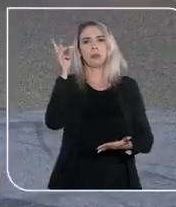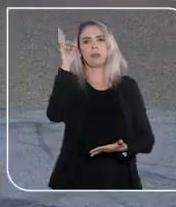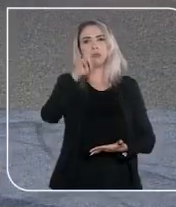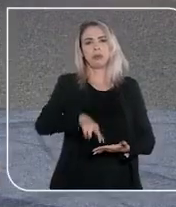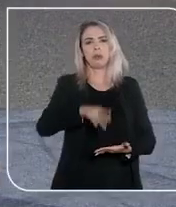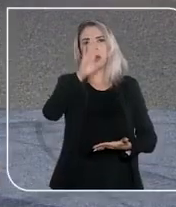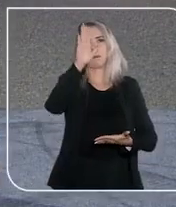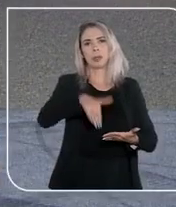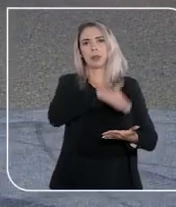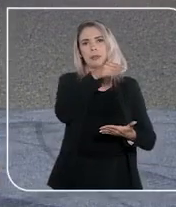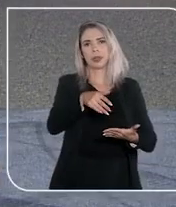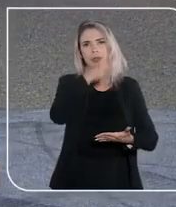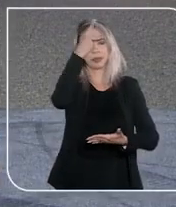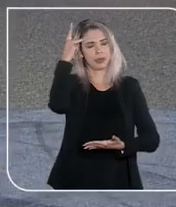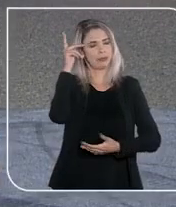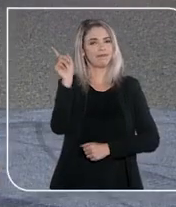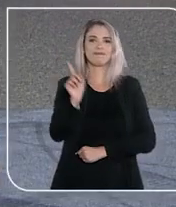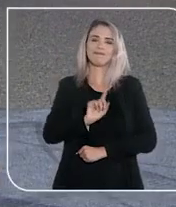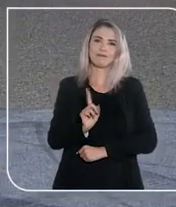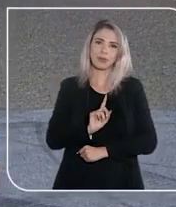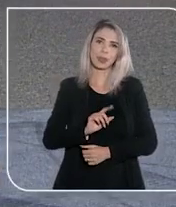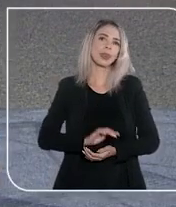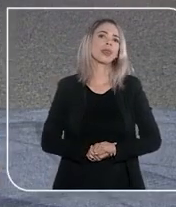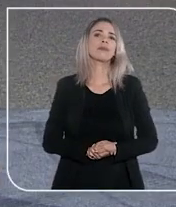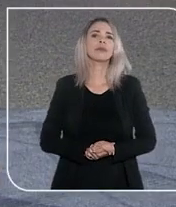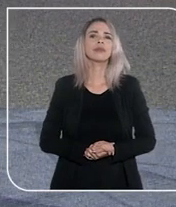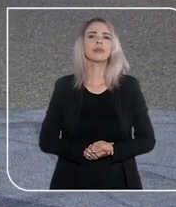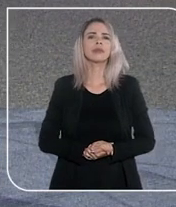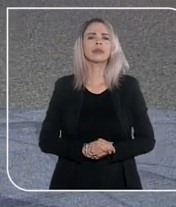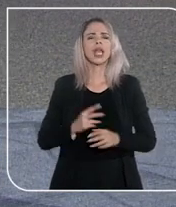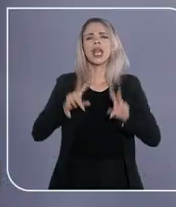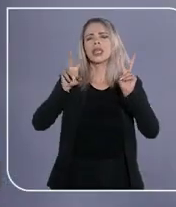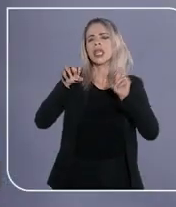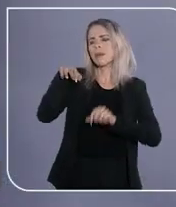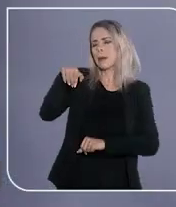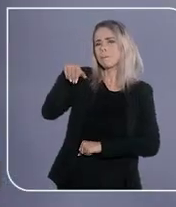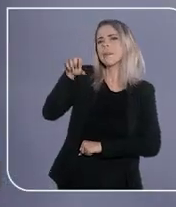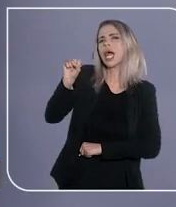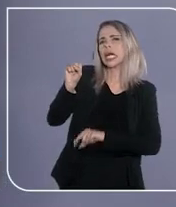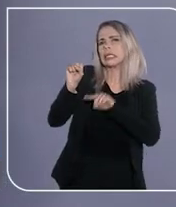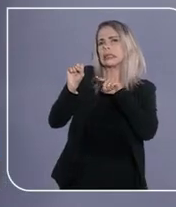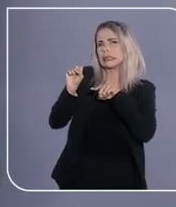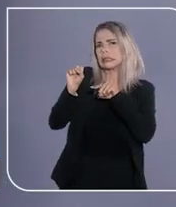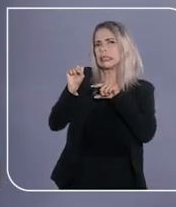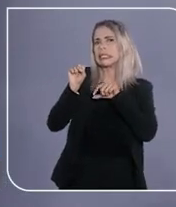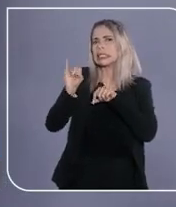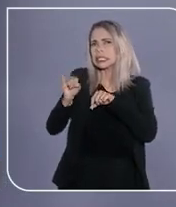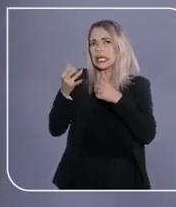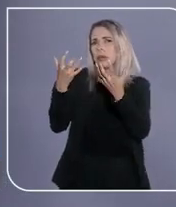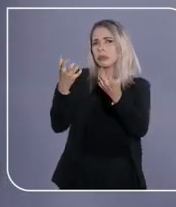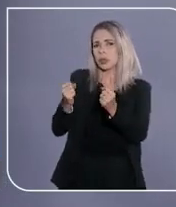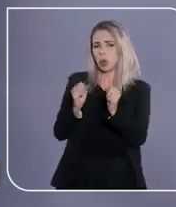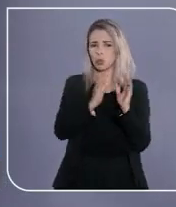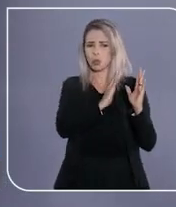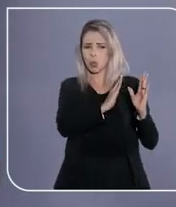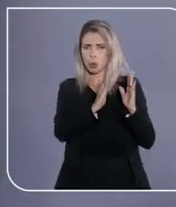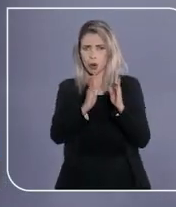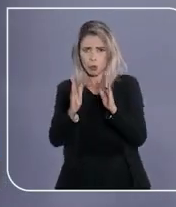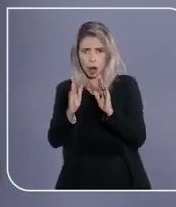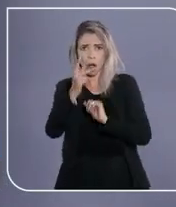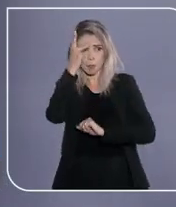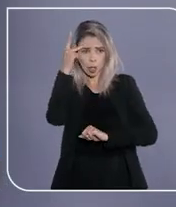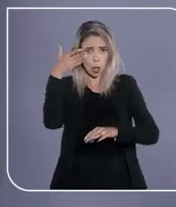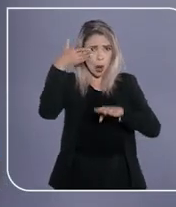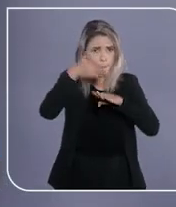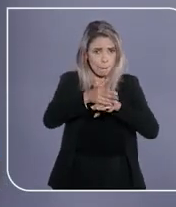servidor. Doutor Fábio, com relação ao mandado de segurança, se ele for concedido para uma das fases, o candidato poderá participar